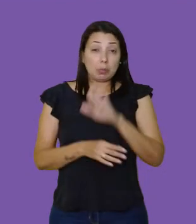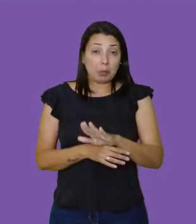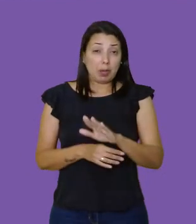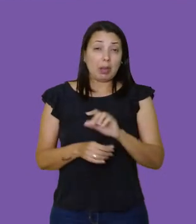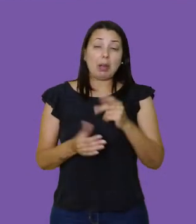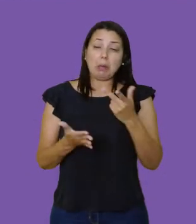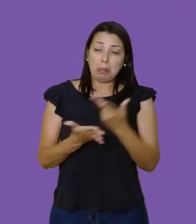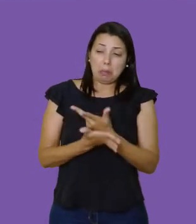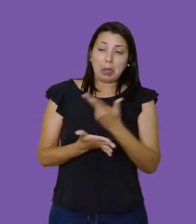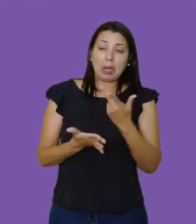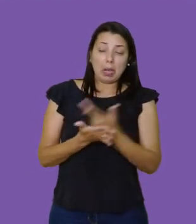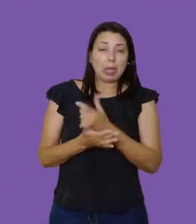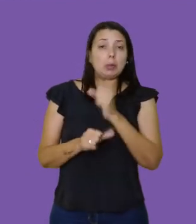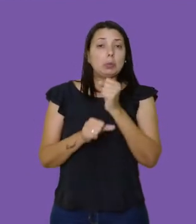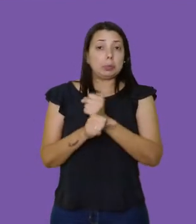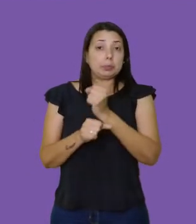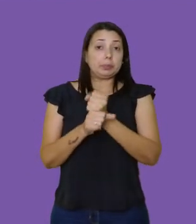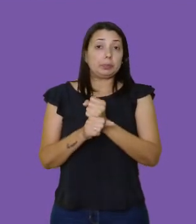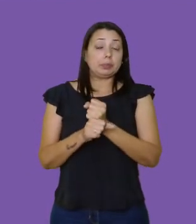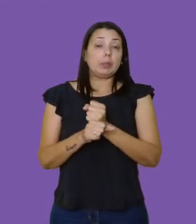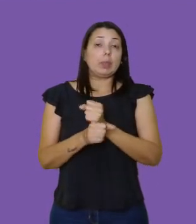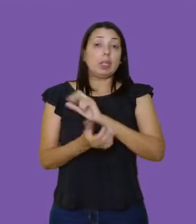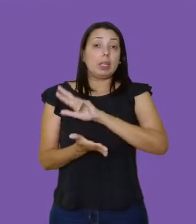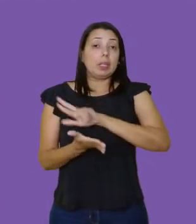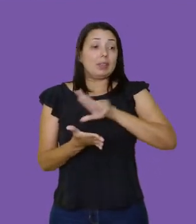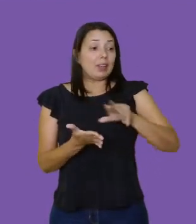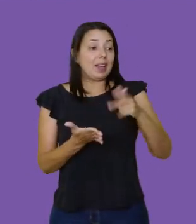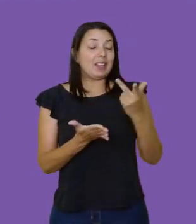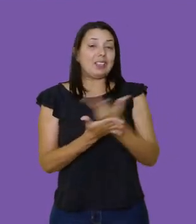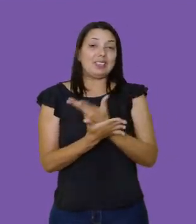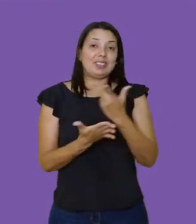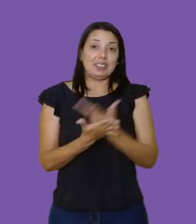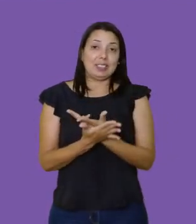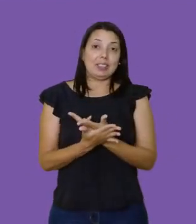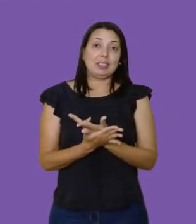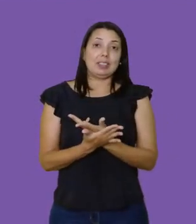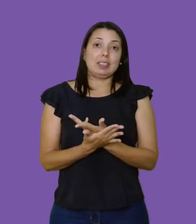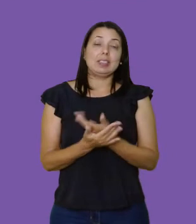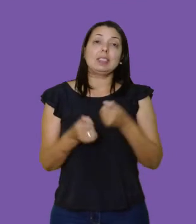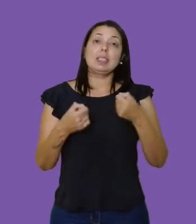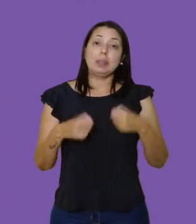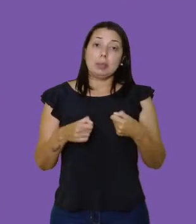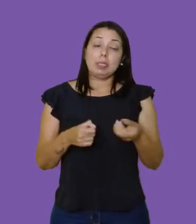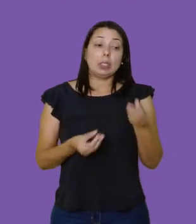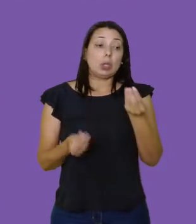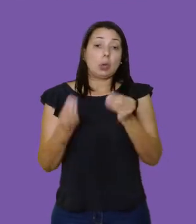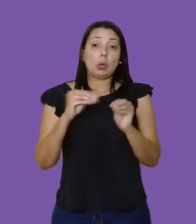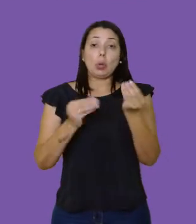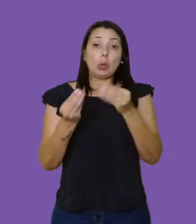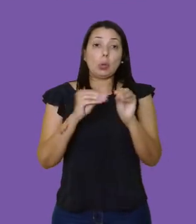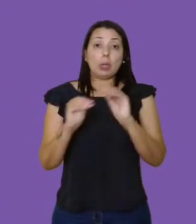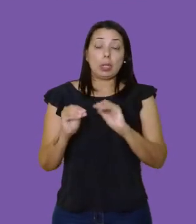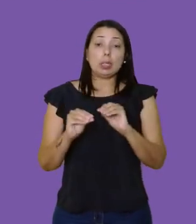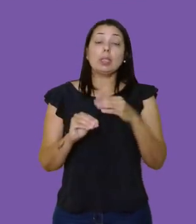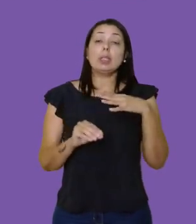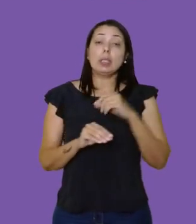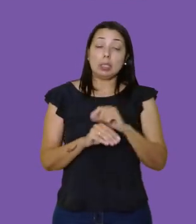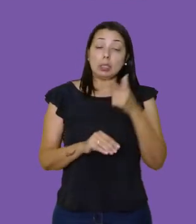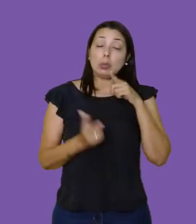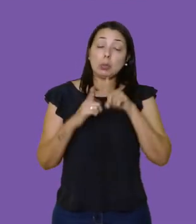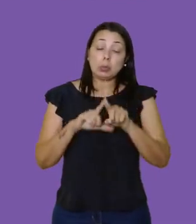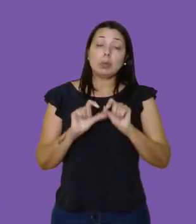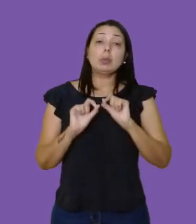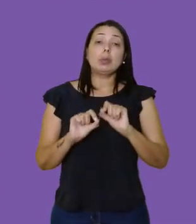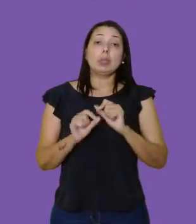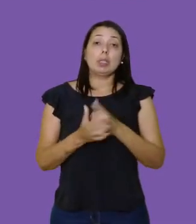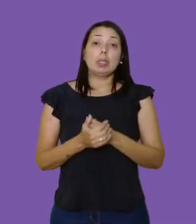mal construído e cheio de penduricalhos que tem que ser colocado em pé, e a chance de fazer